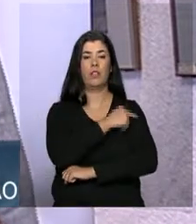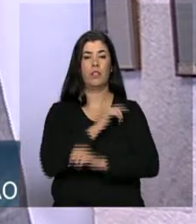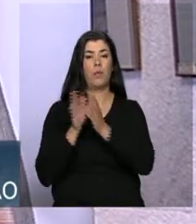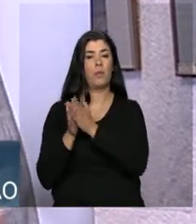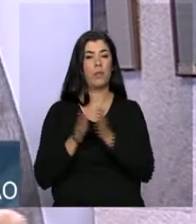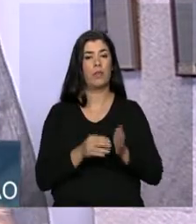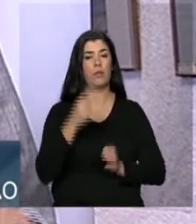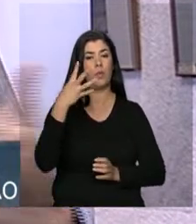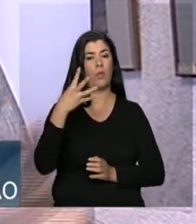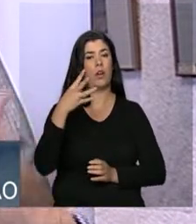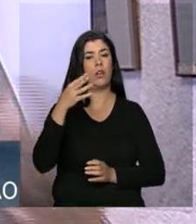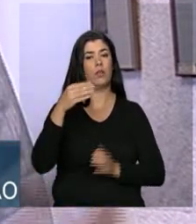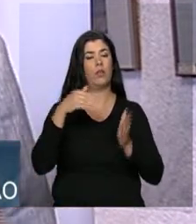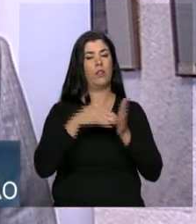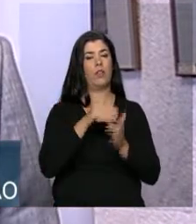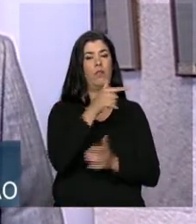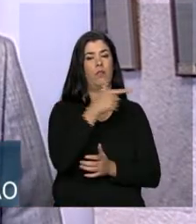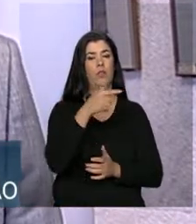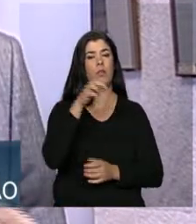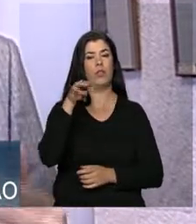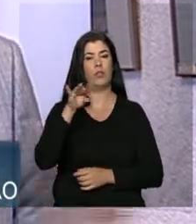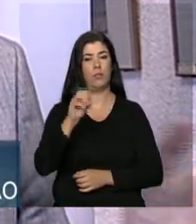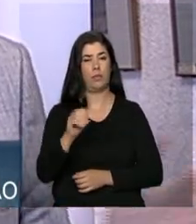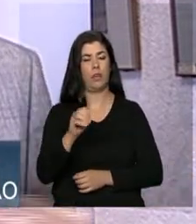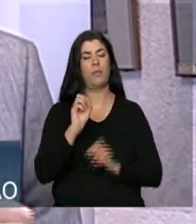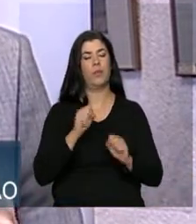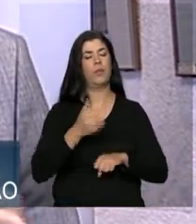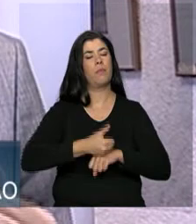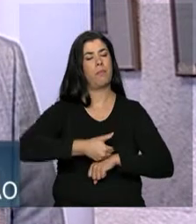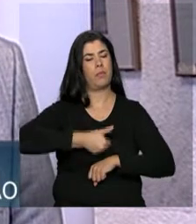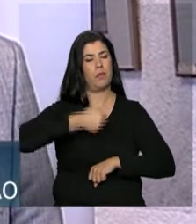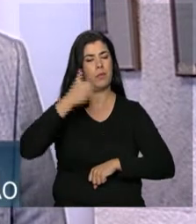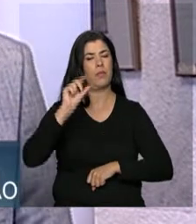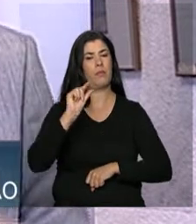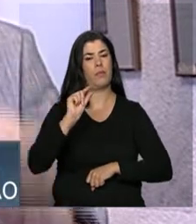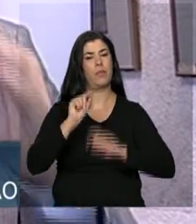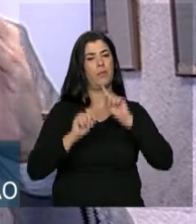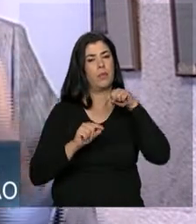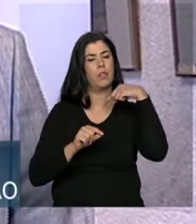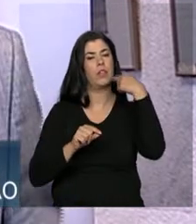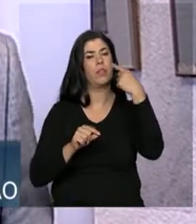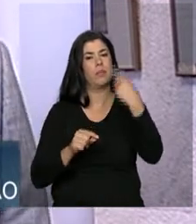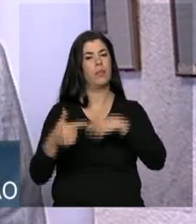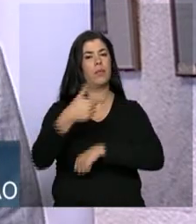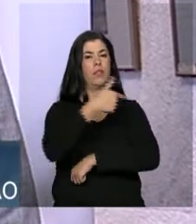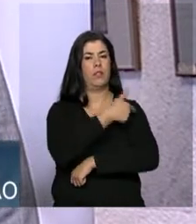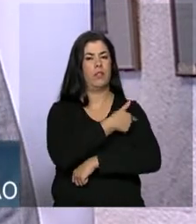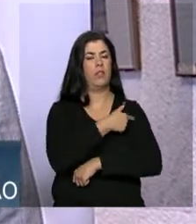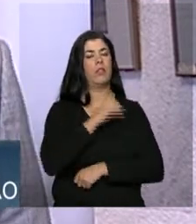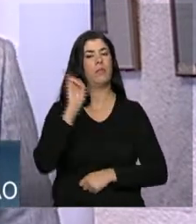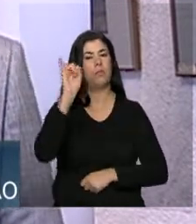dia 22, ele pode esperar melhorar dos sintomas para tomar a vacinação um pouquinho mais para frente, mas não deve